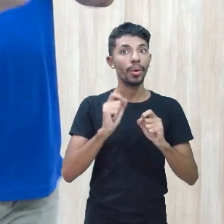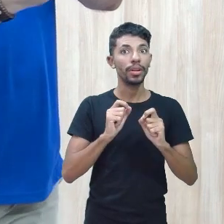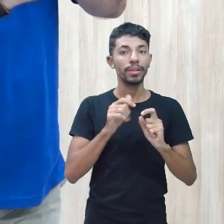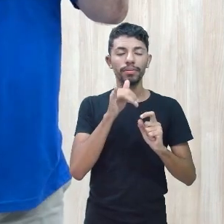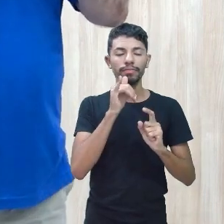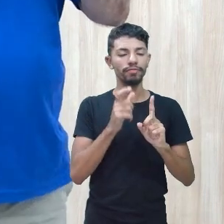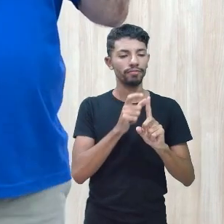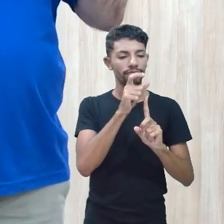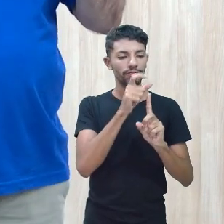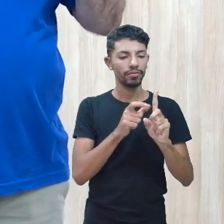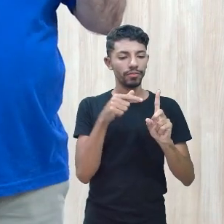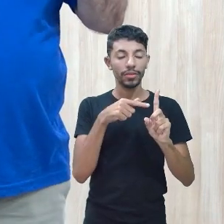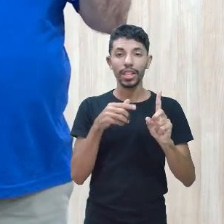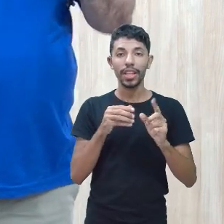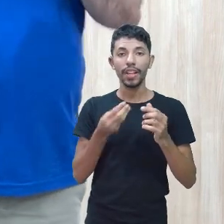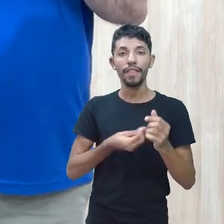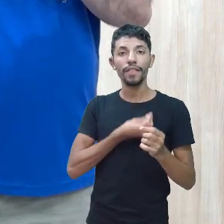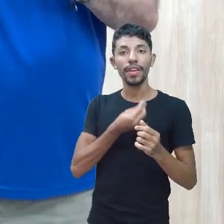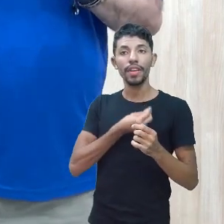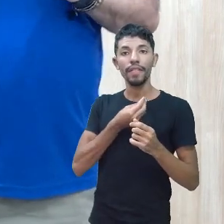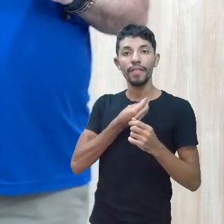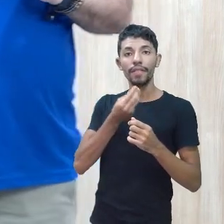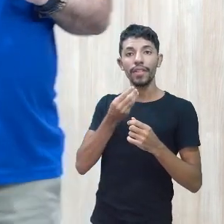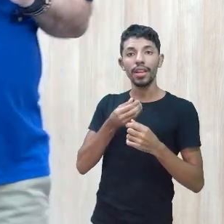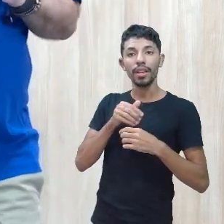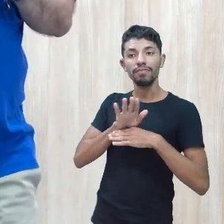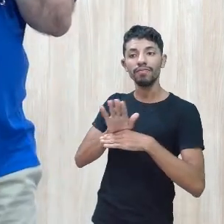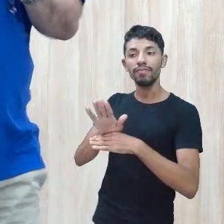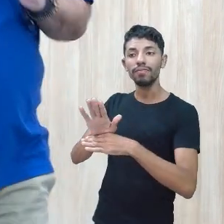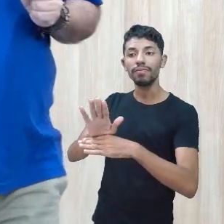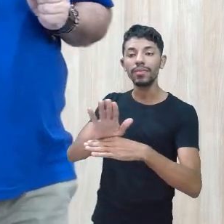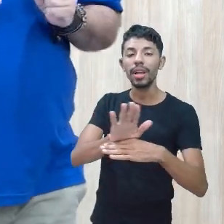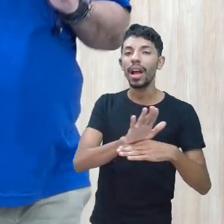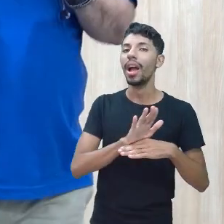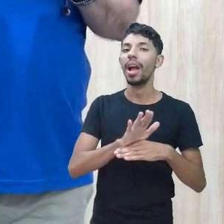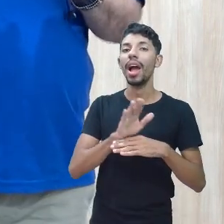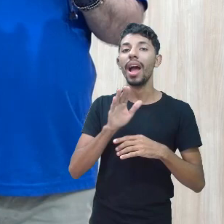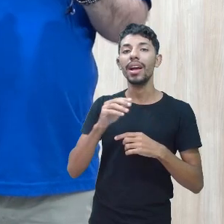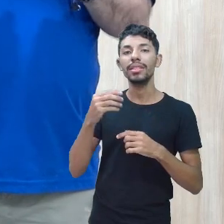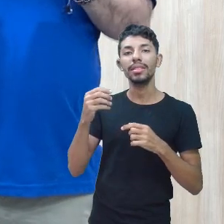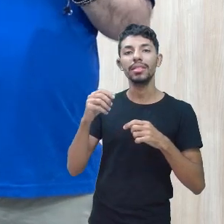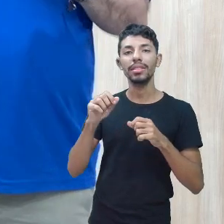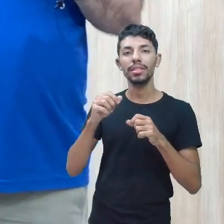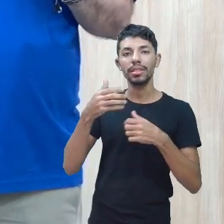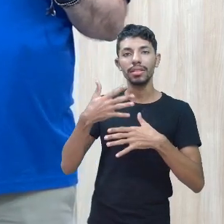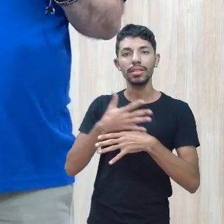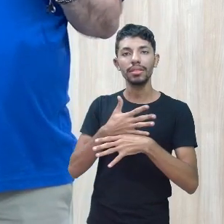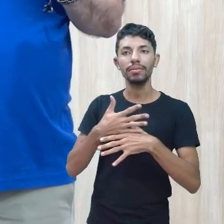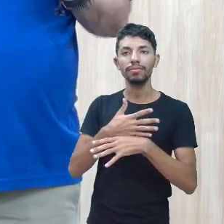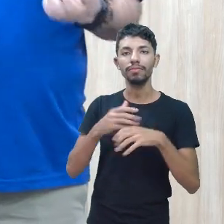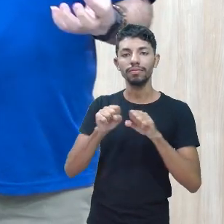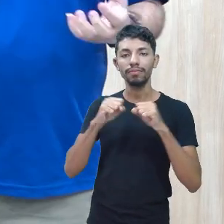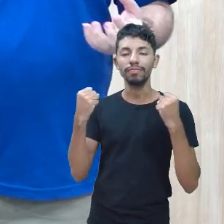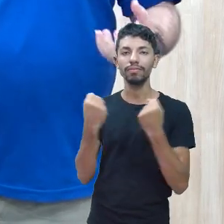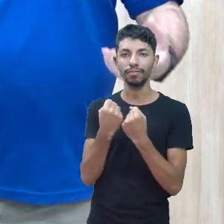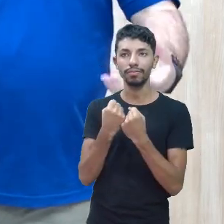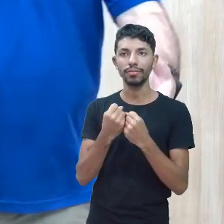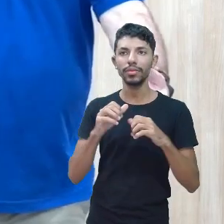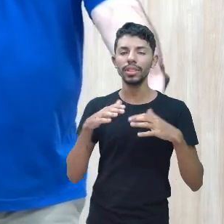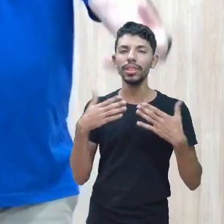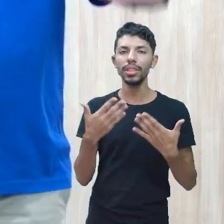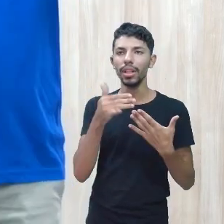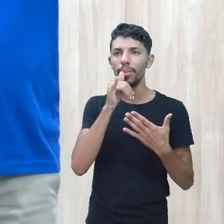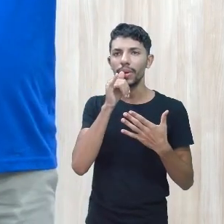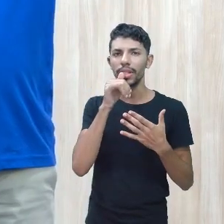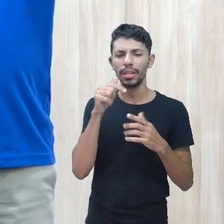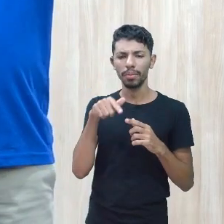que vivia para a cidade. Sabe qual seria o contrário daquele indivíduo que vive para a sociedade, ou seja,